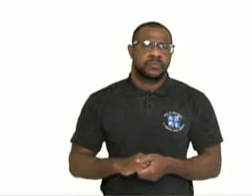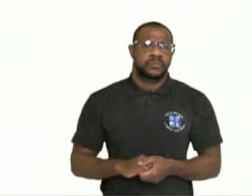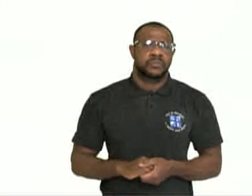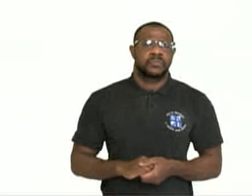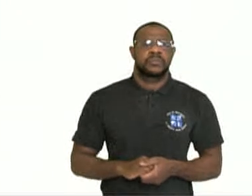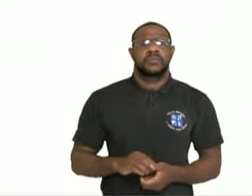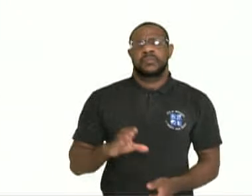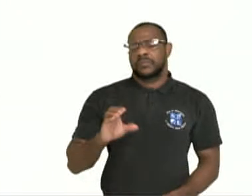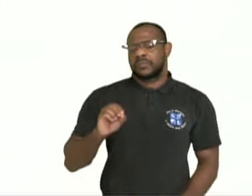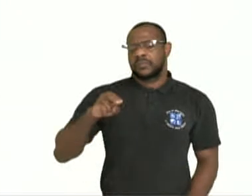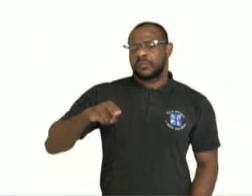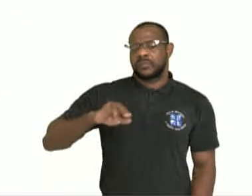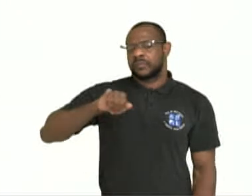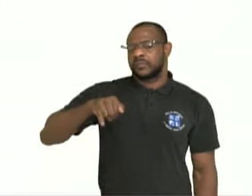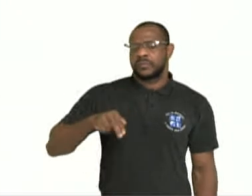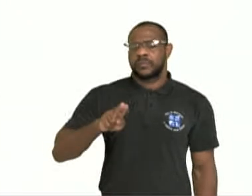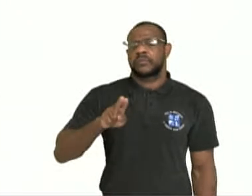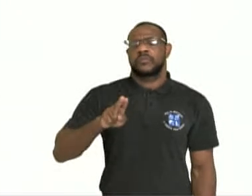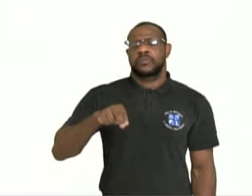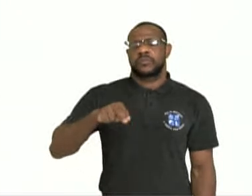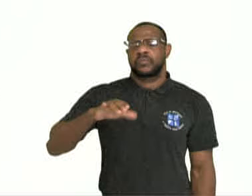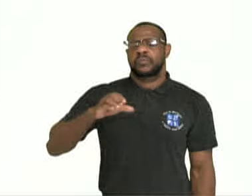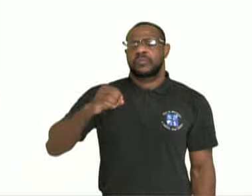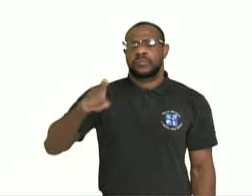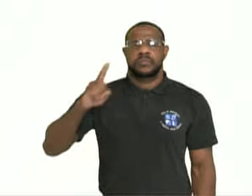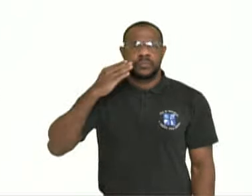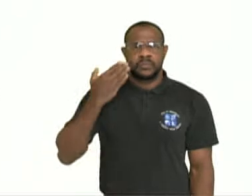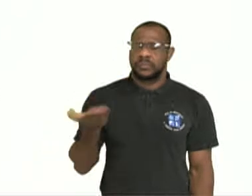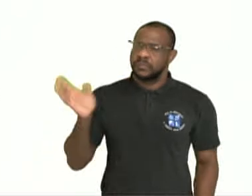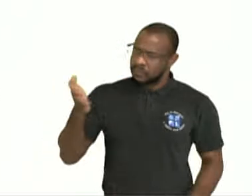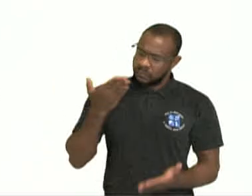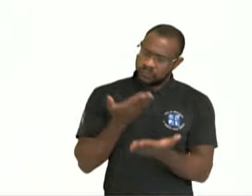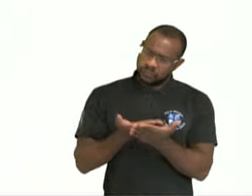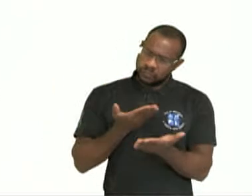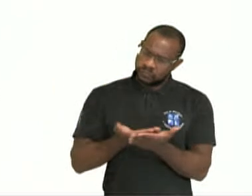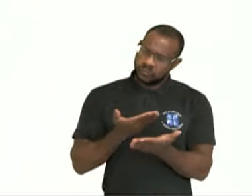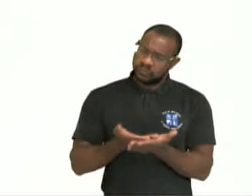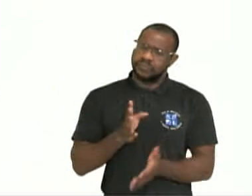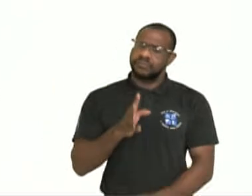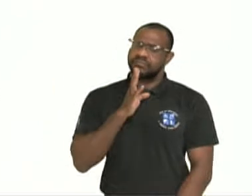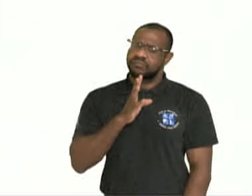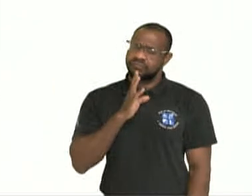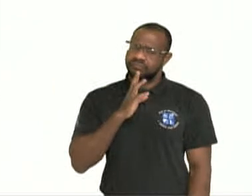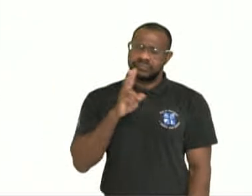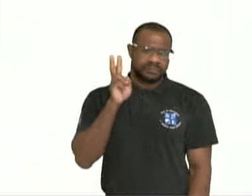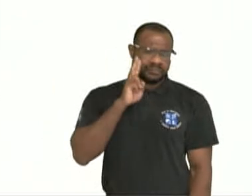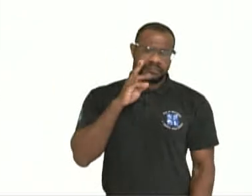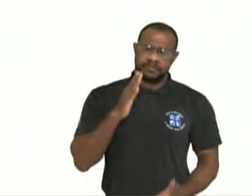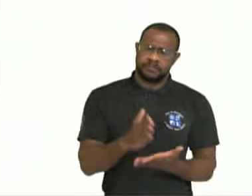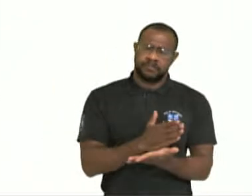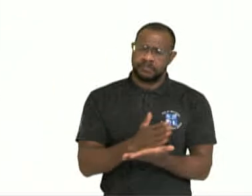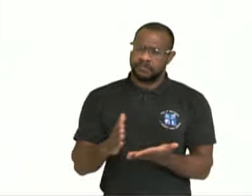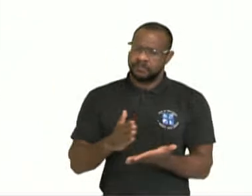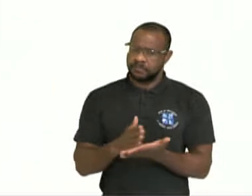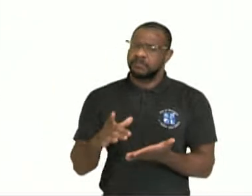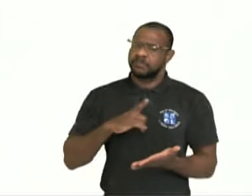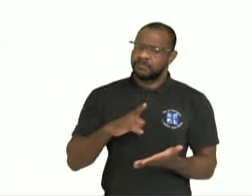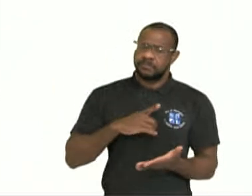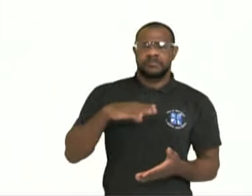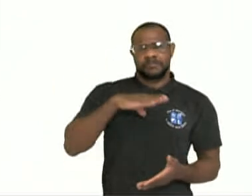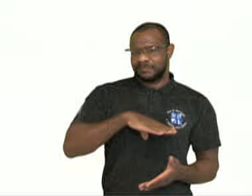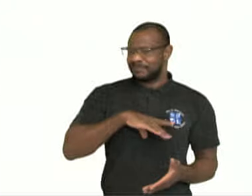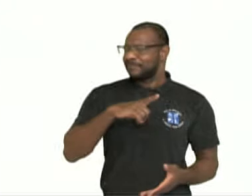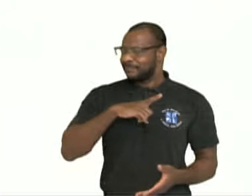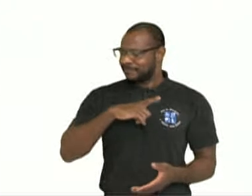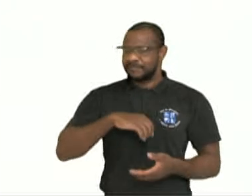Você provavelmente já deve ter estudado as conjunções e conhece, lembra de algumas das aulas de língua